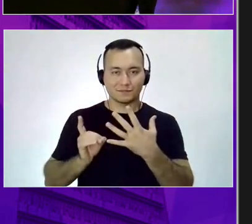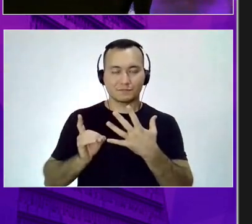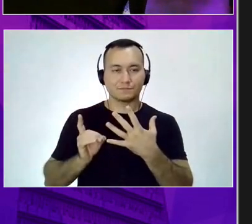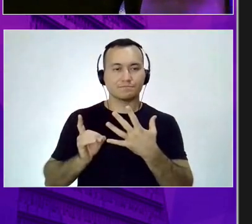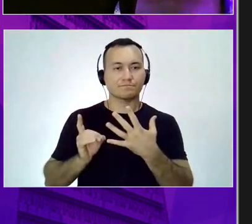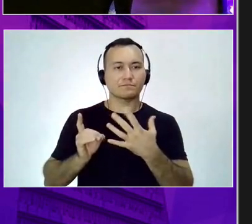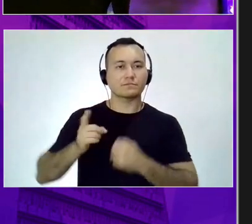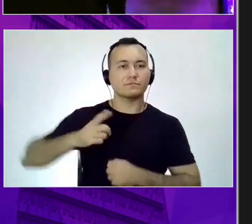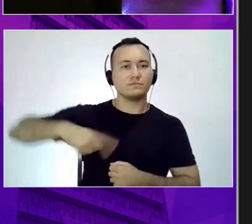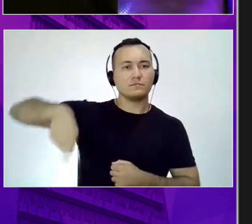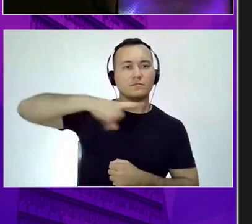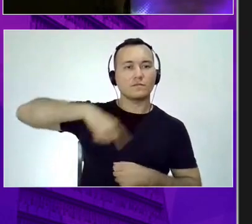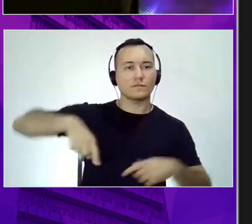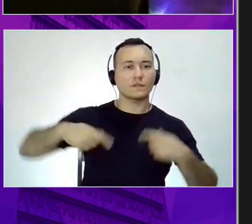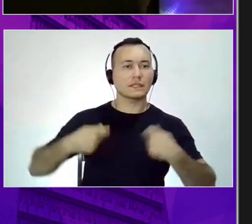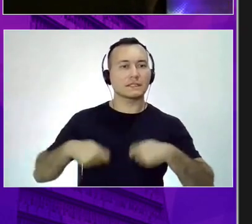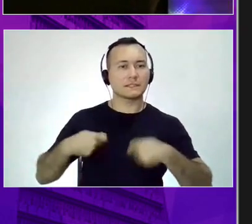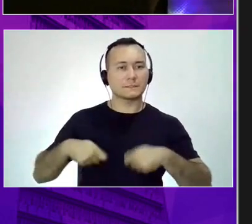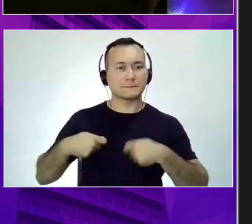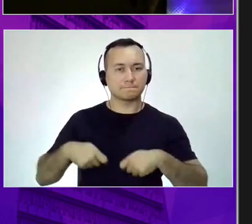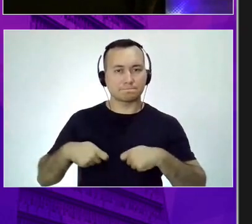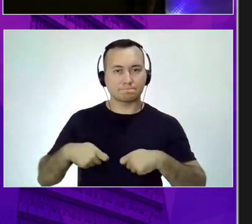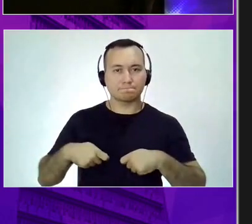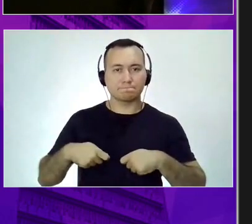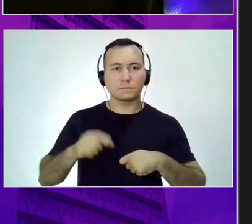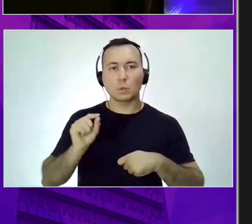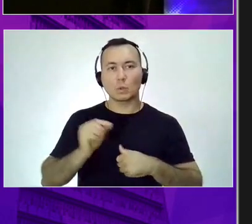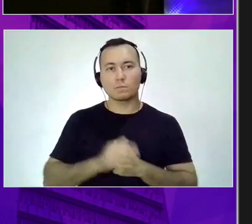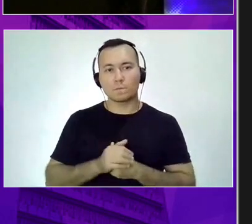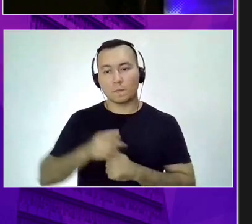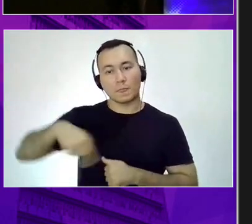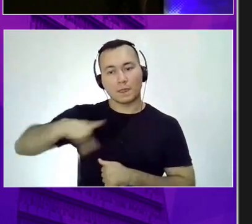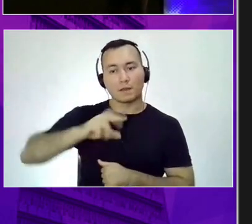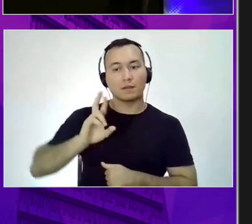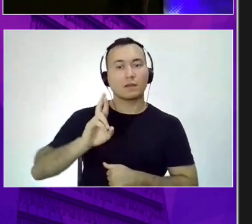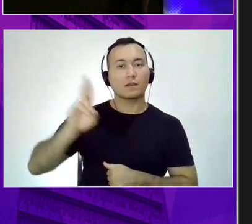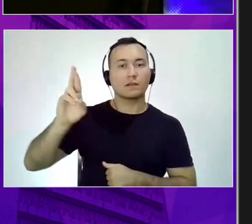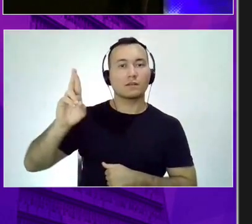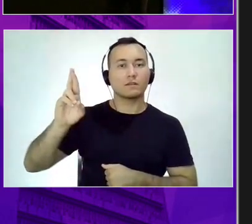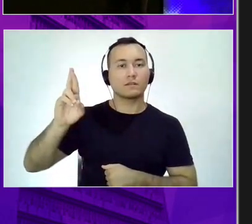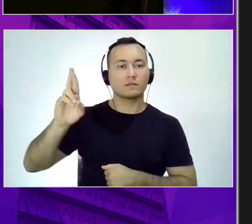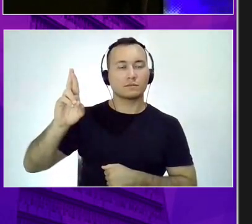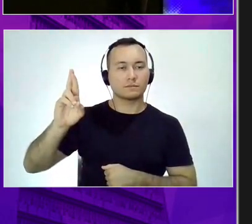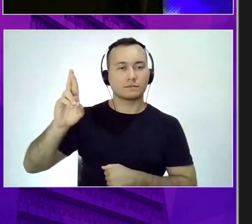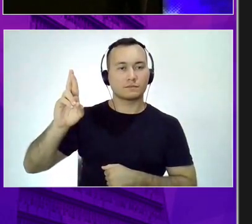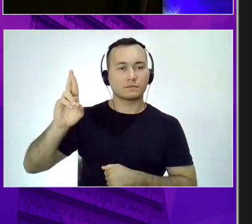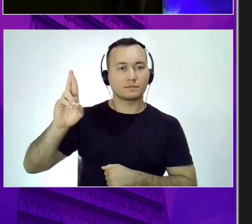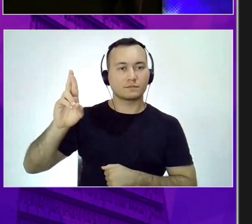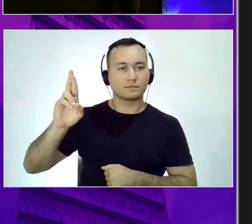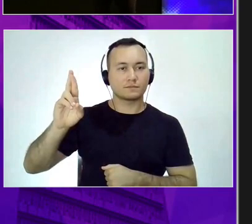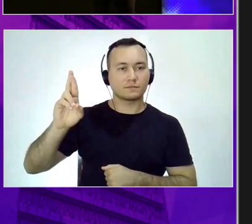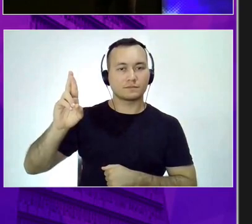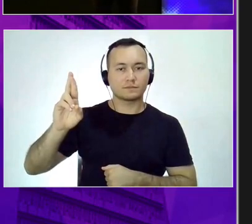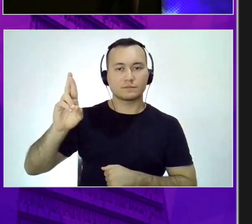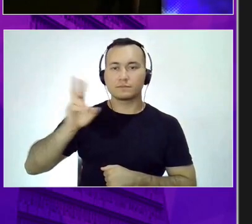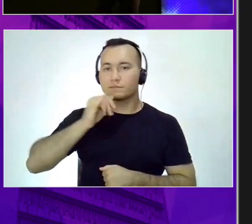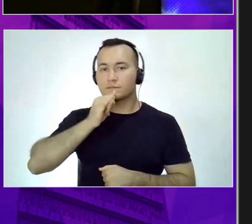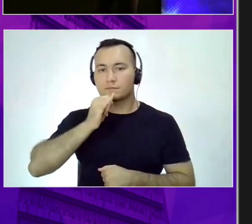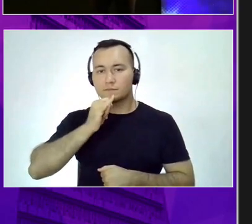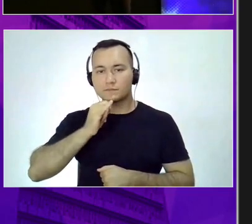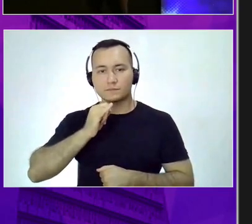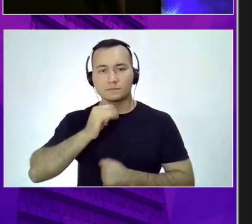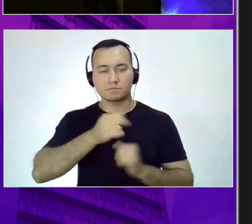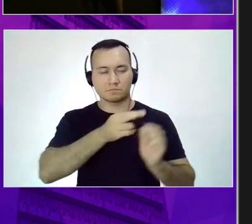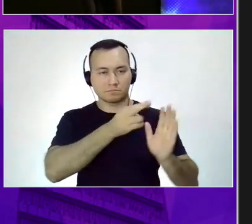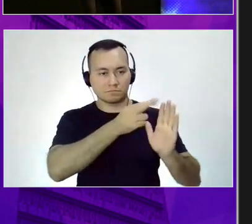precisa ter a gente é responsável principalmente por pegar aquele requisito e